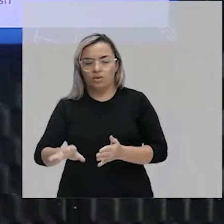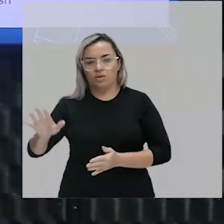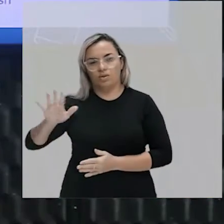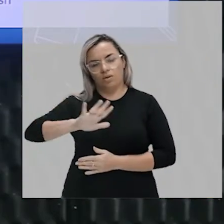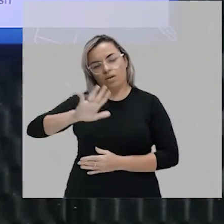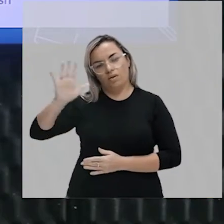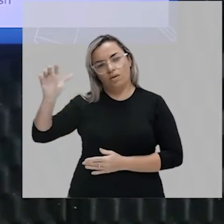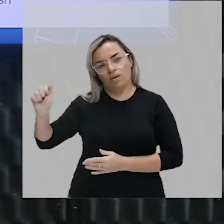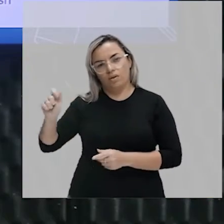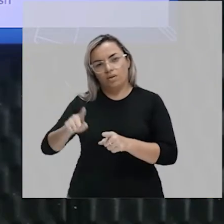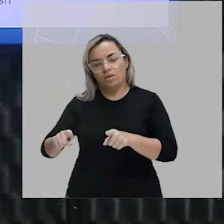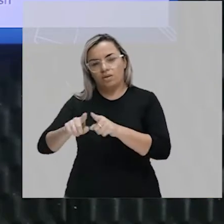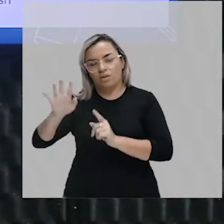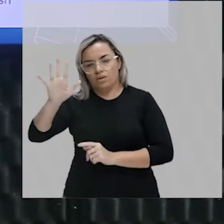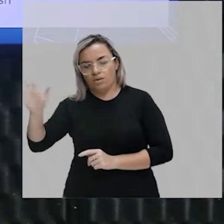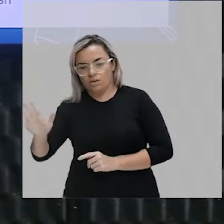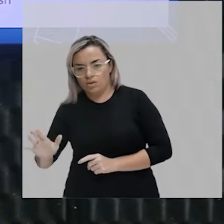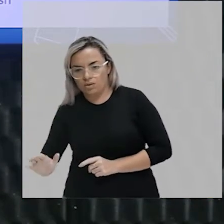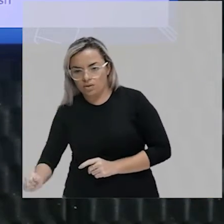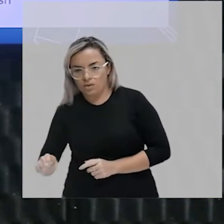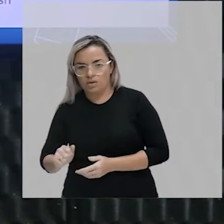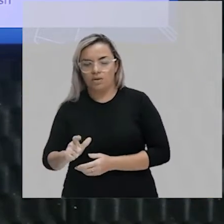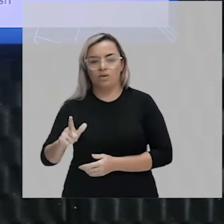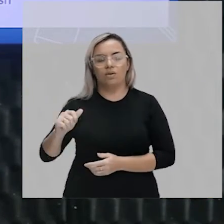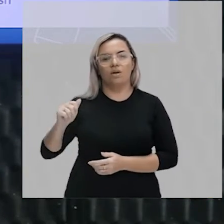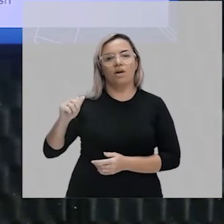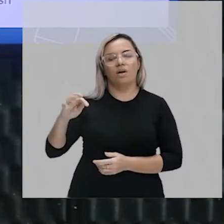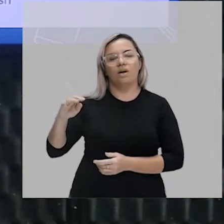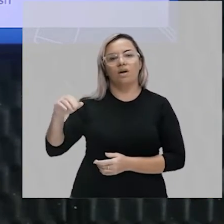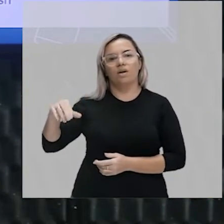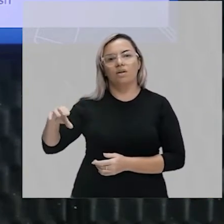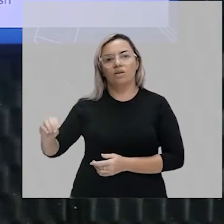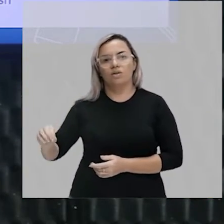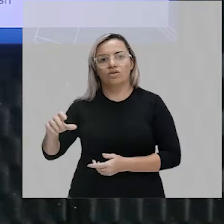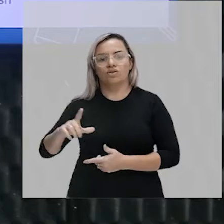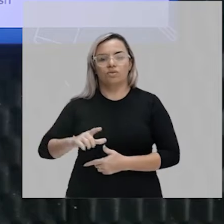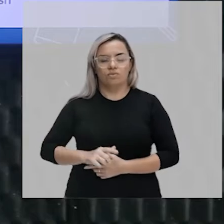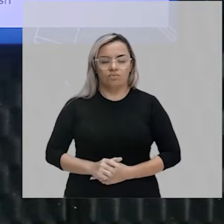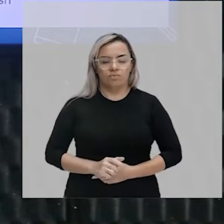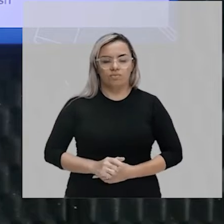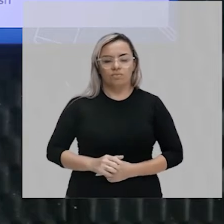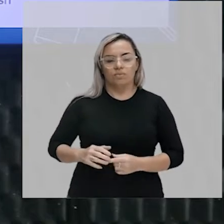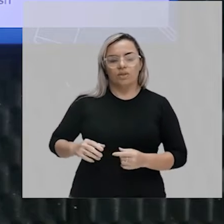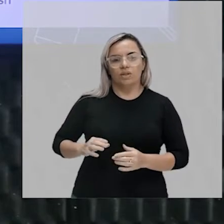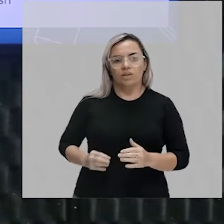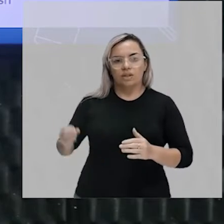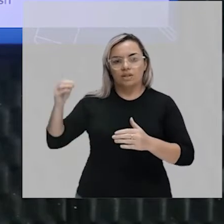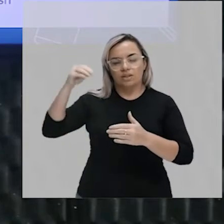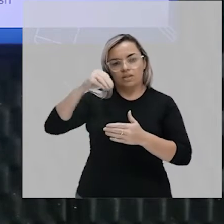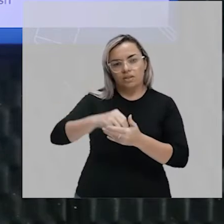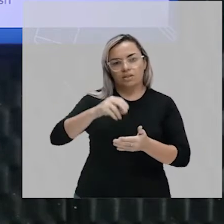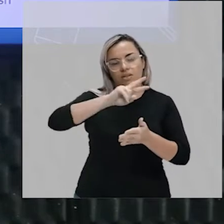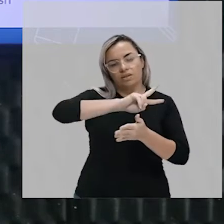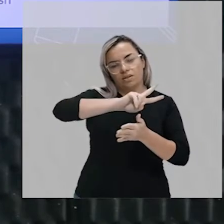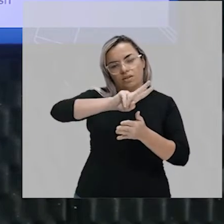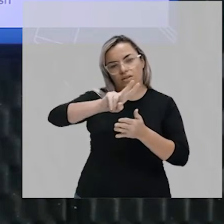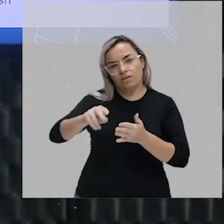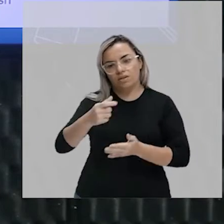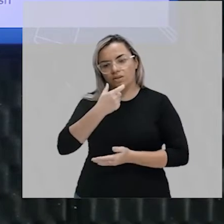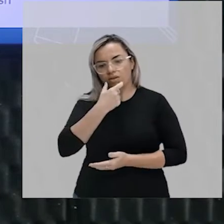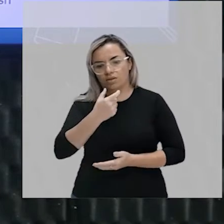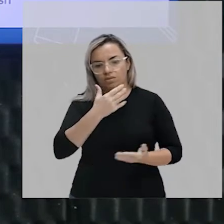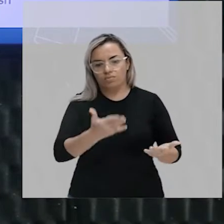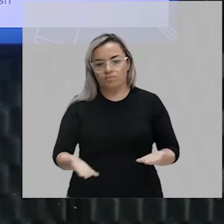asiático de africano de Latino que compõem essa diversidade do Povo britânico A então aqui falando um pouquinho da